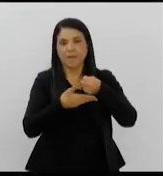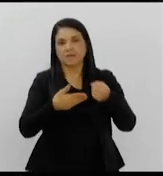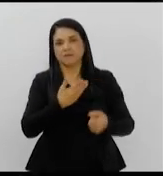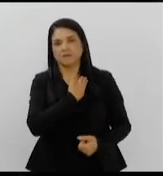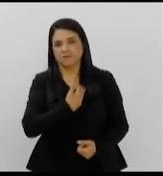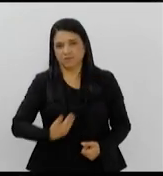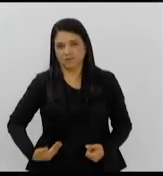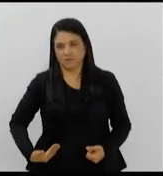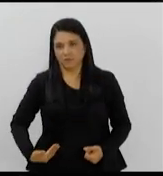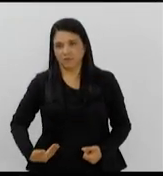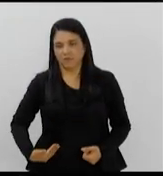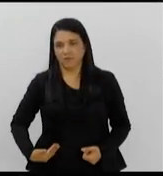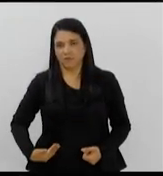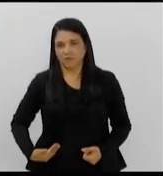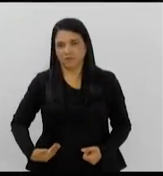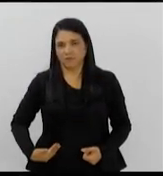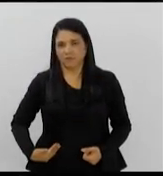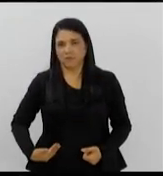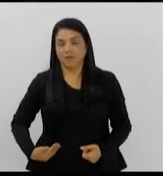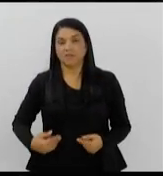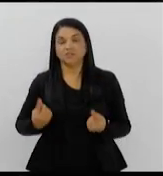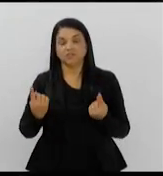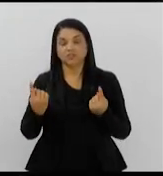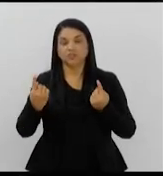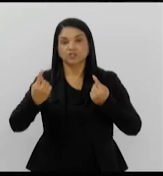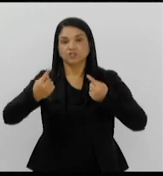É aquilo que eu chamo de disputas